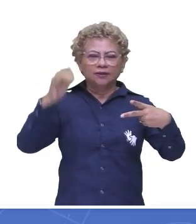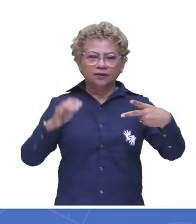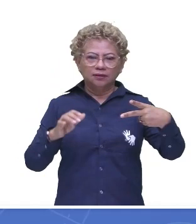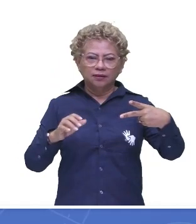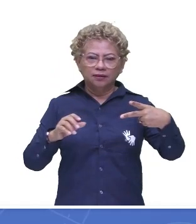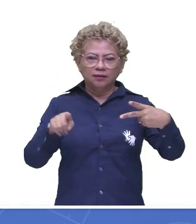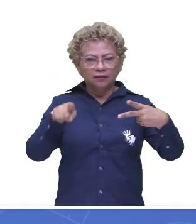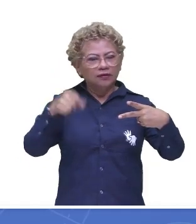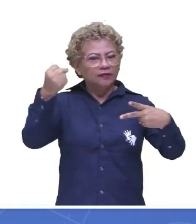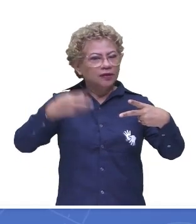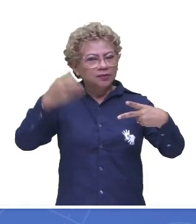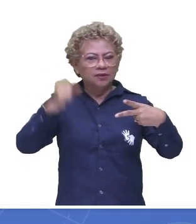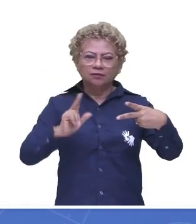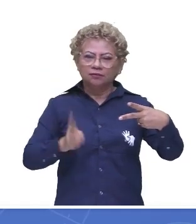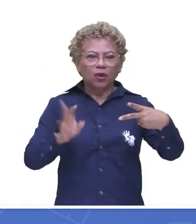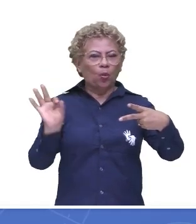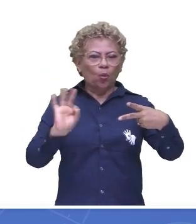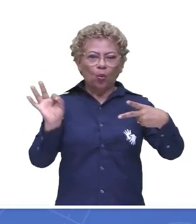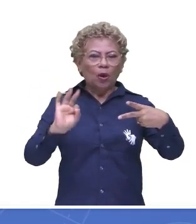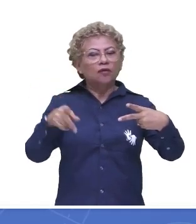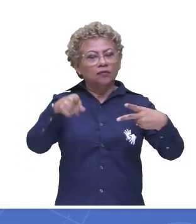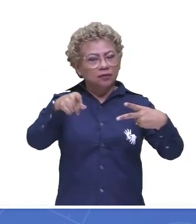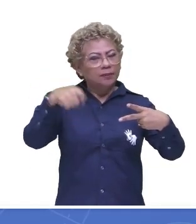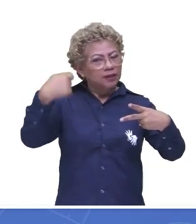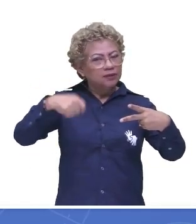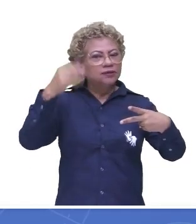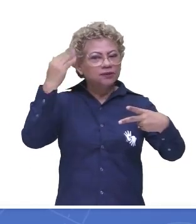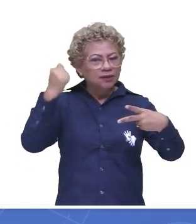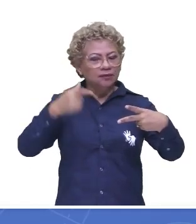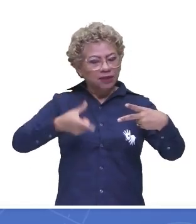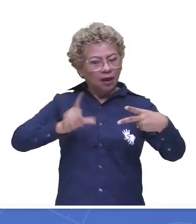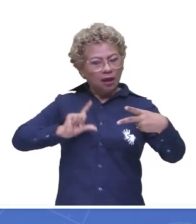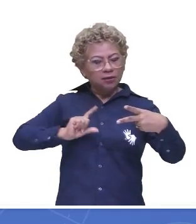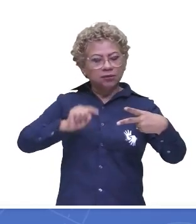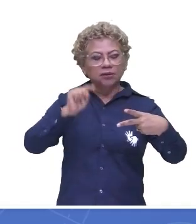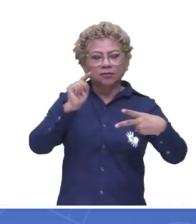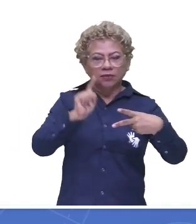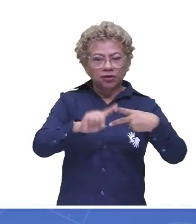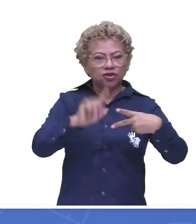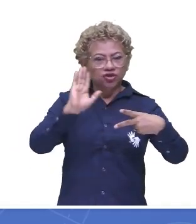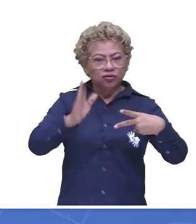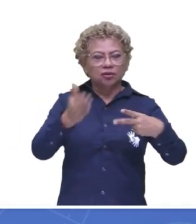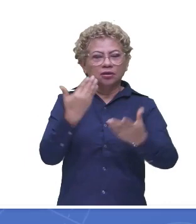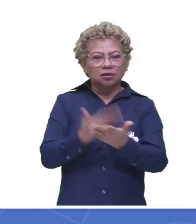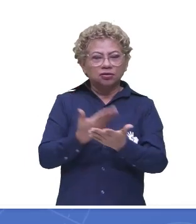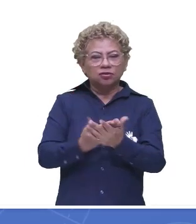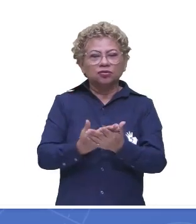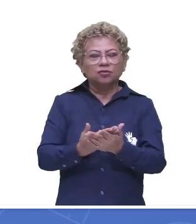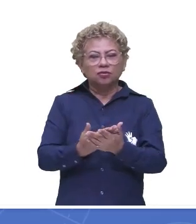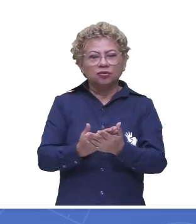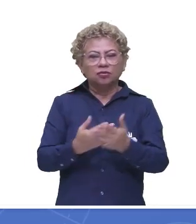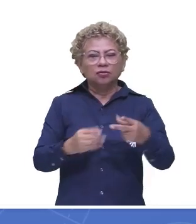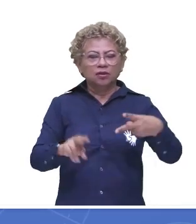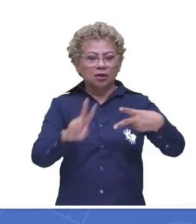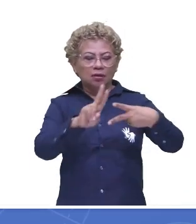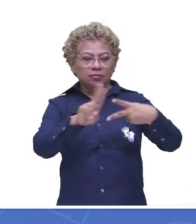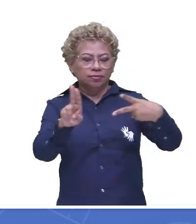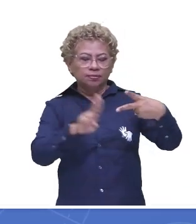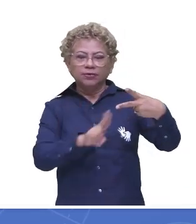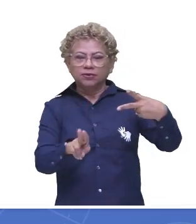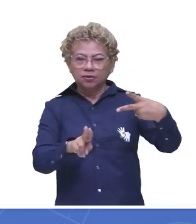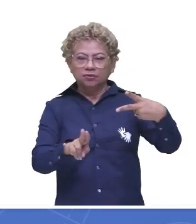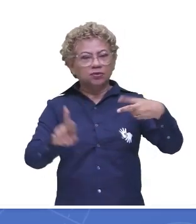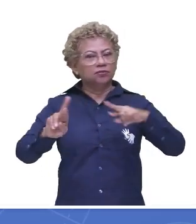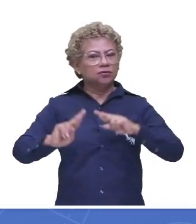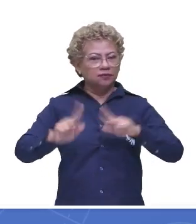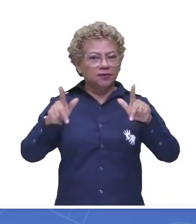ficar explicando o que é calor latente e o que é calor sensível. Por quê? Porque você já sabe a diferença, beleza? Tem que focar na diferença entre os